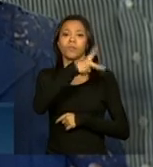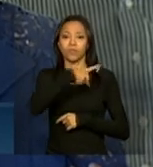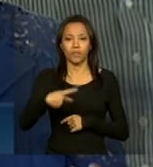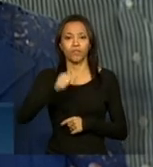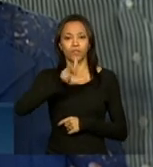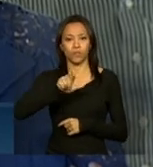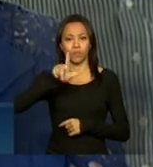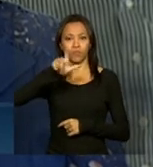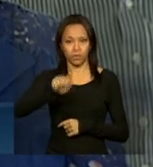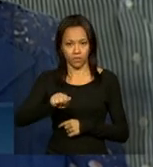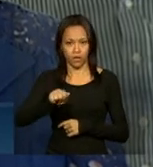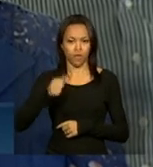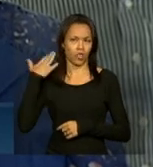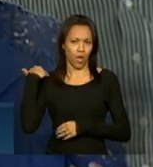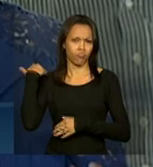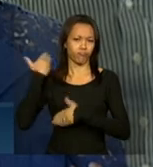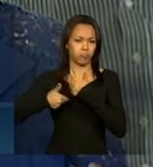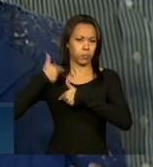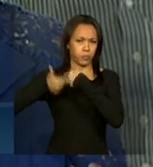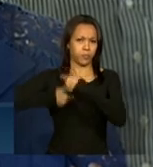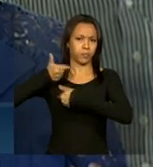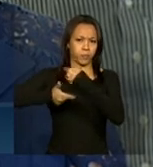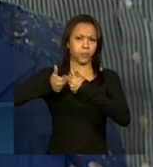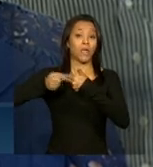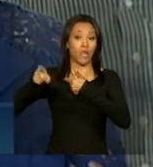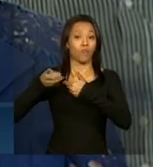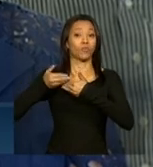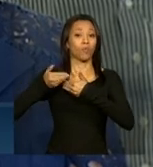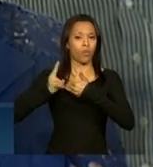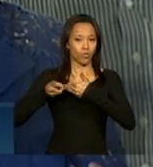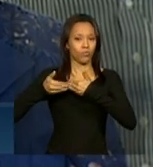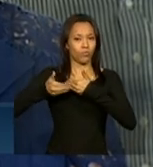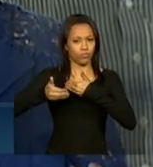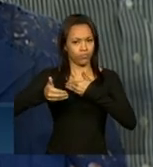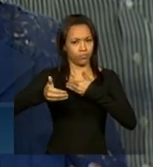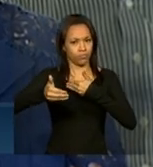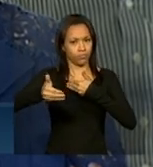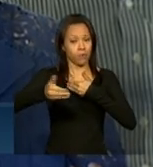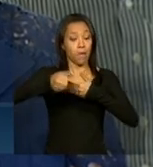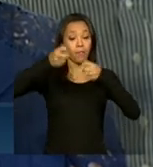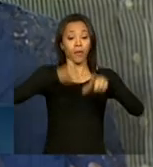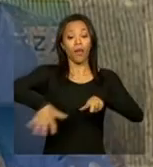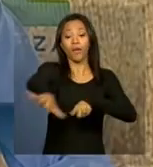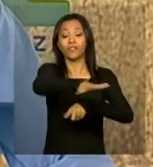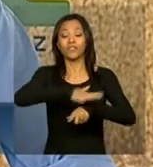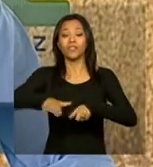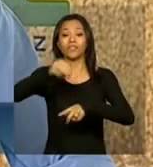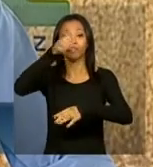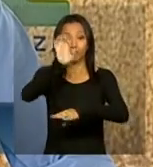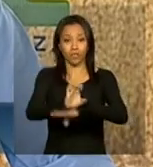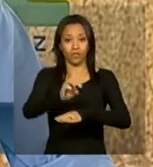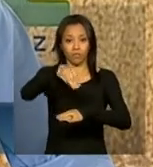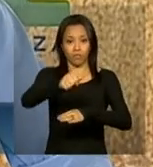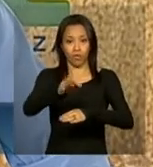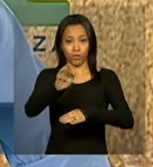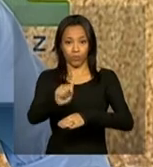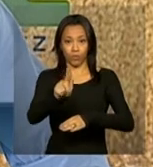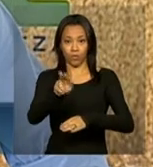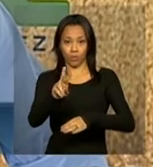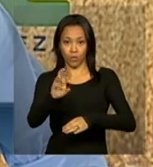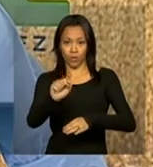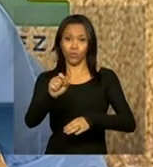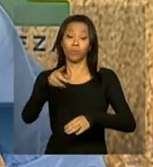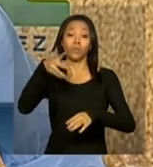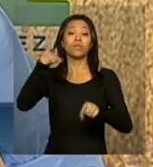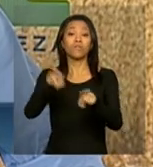Lula vinha planejando para a região de Mato Grosso, Pará e o Brasil. E aí,